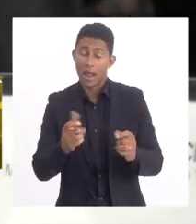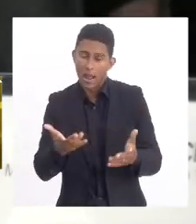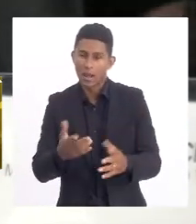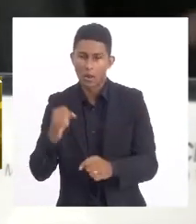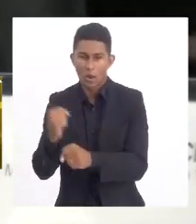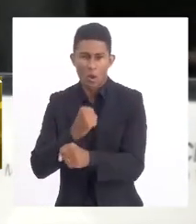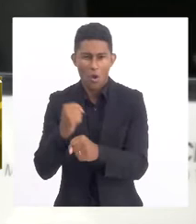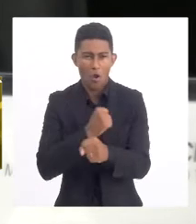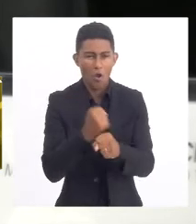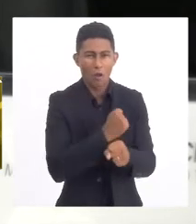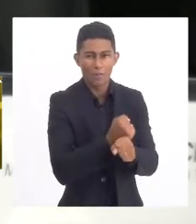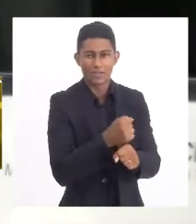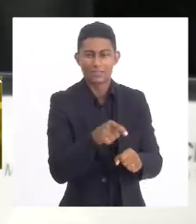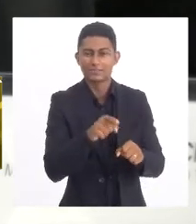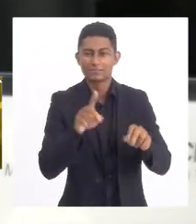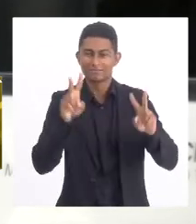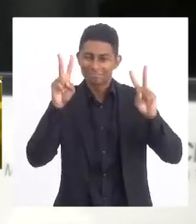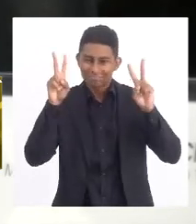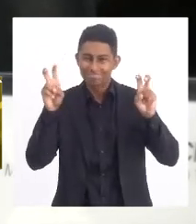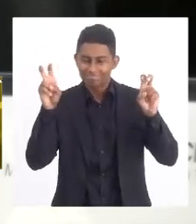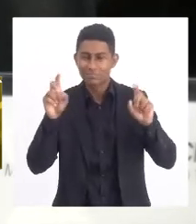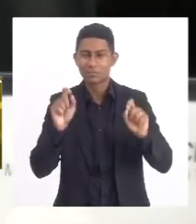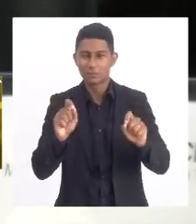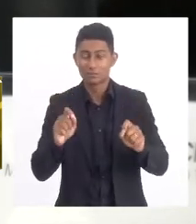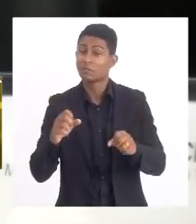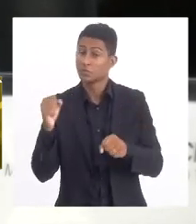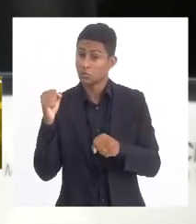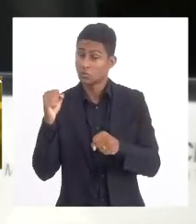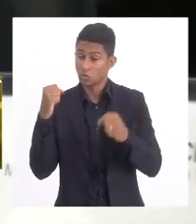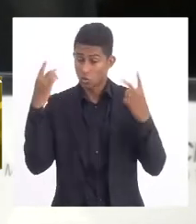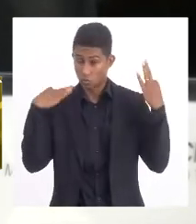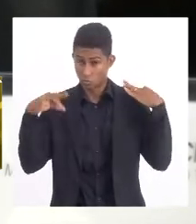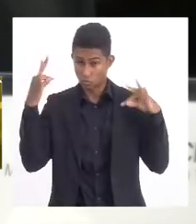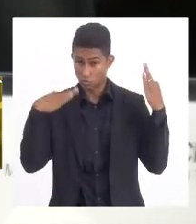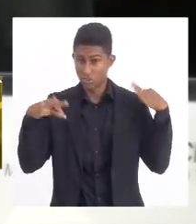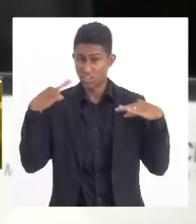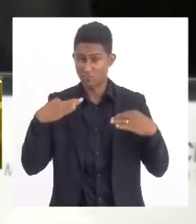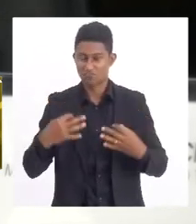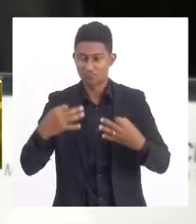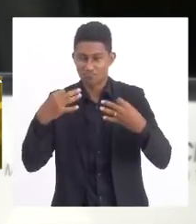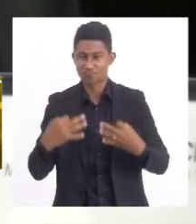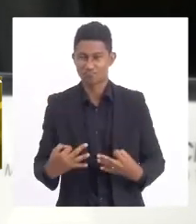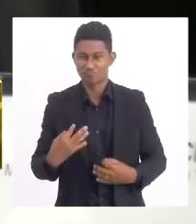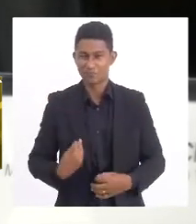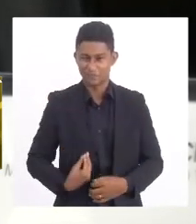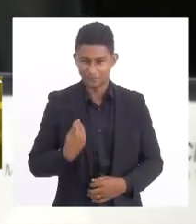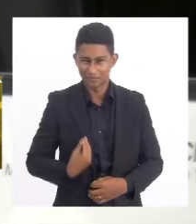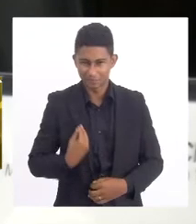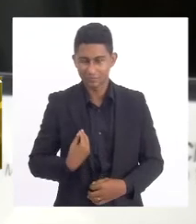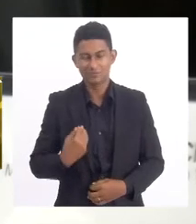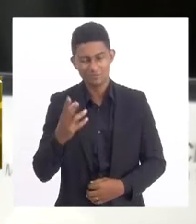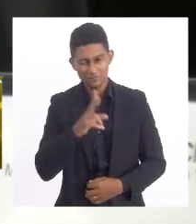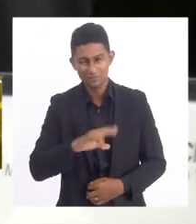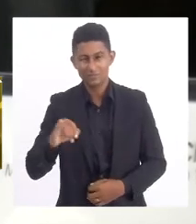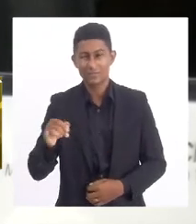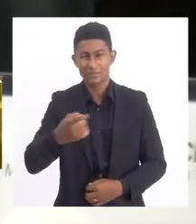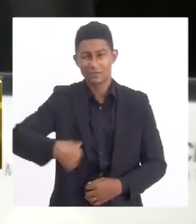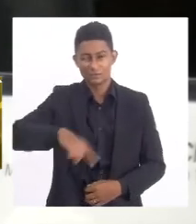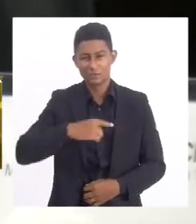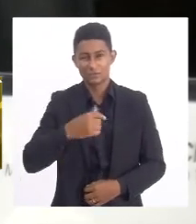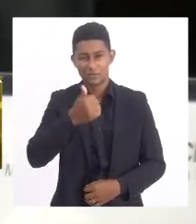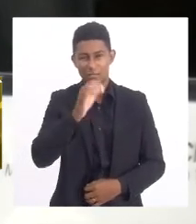chamado turismo presente onde nós vamos investir mais de 100 milhões de reais em obras de interesse turístico nos municípios deste estado